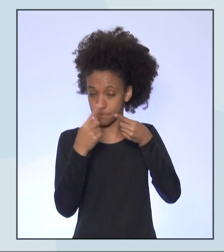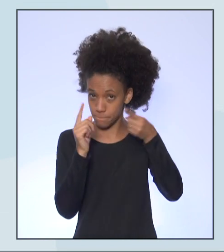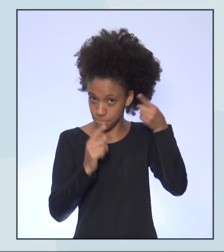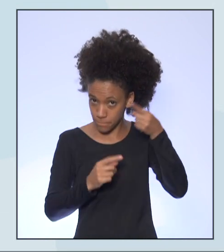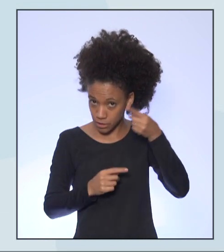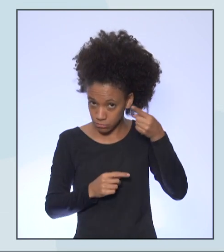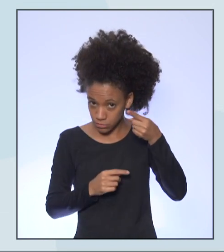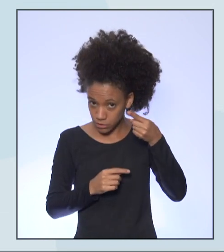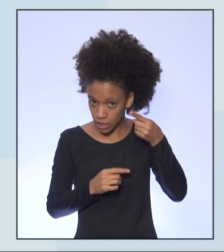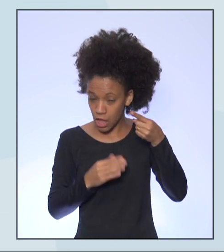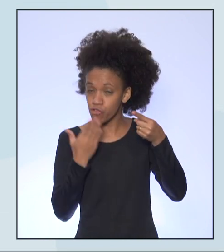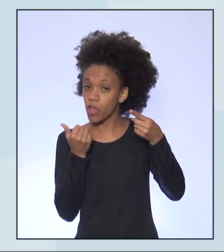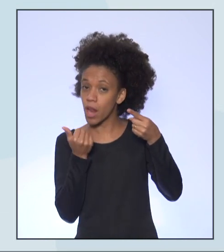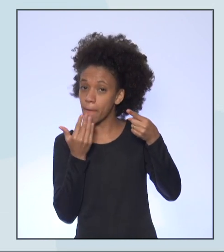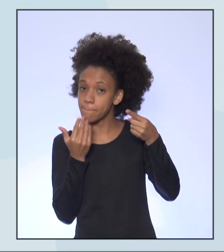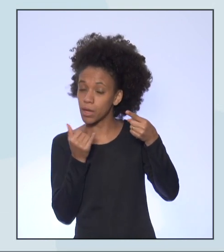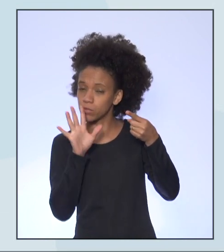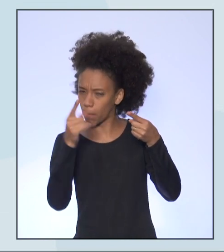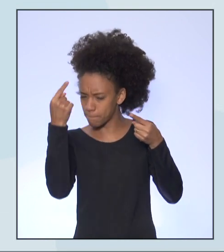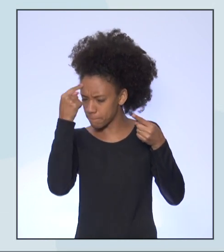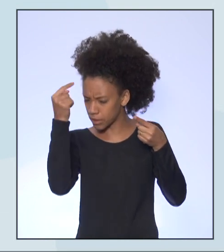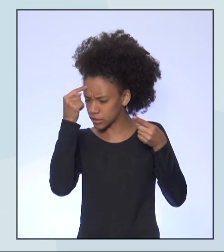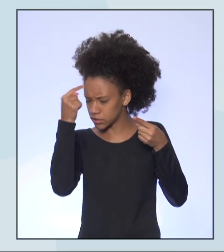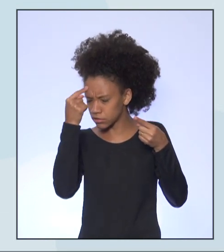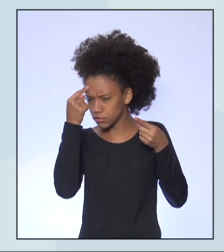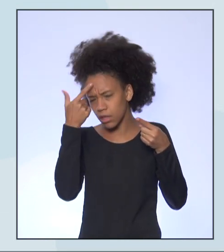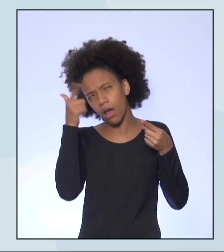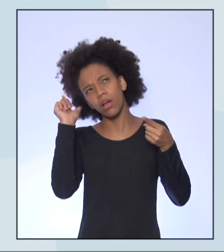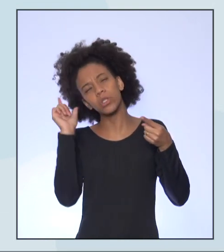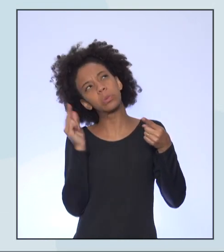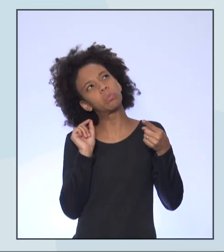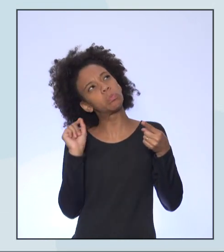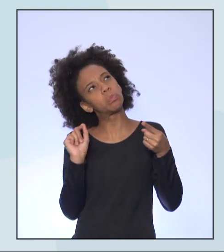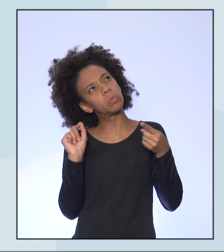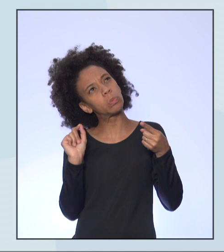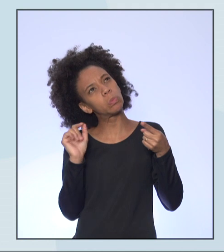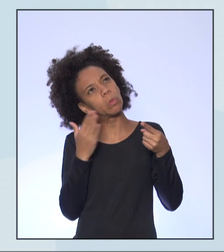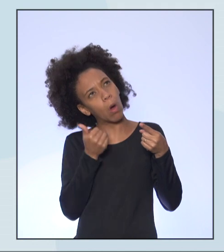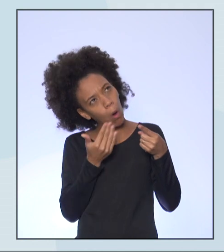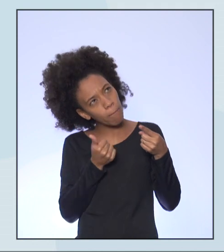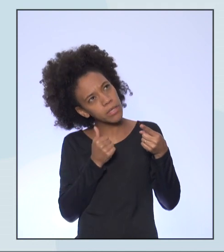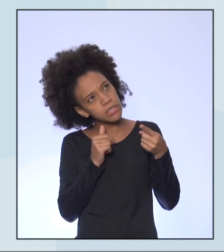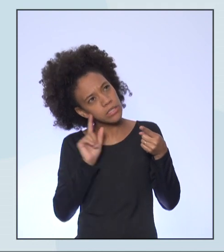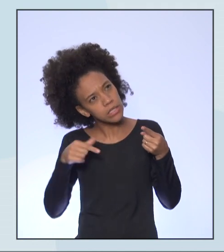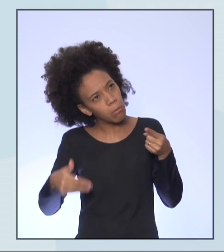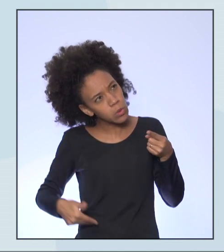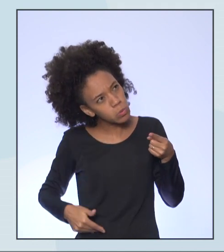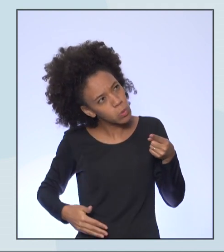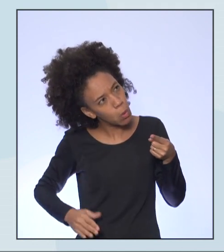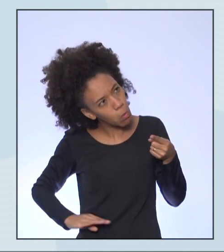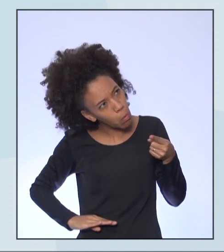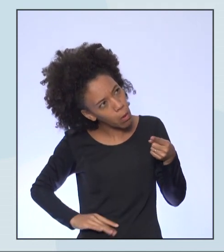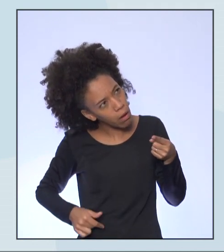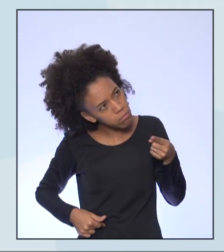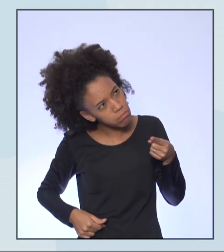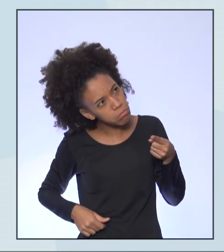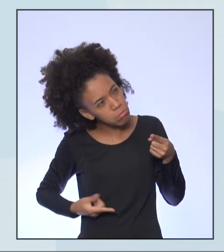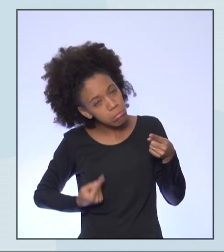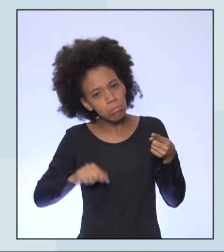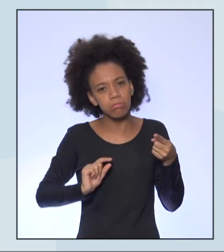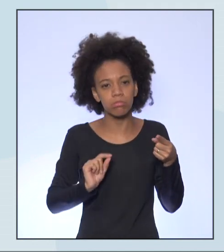digestão de alimentos. Então, pensa no alimento antes e no alimento depois da digestão. A segunda transformação